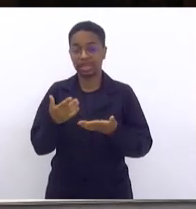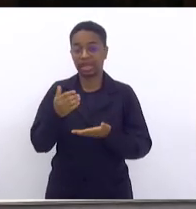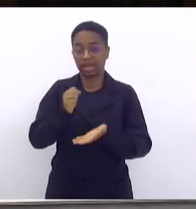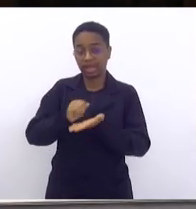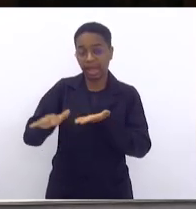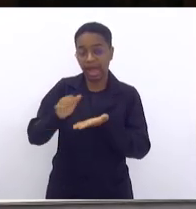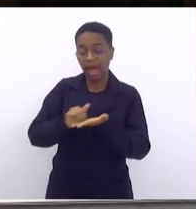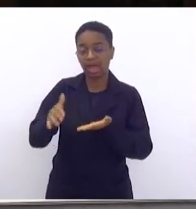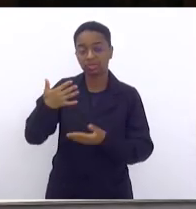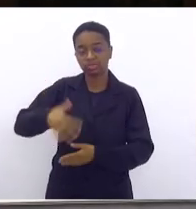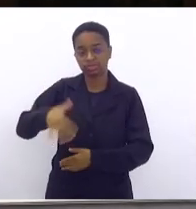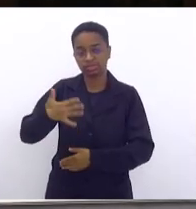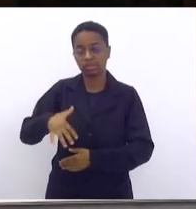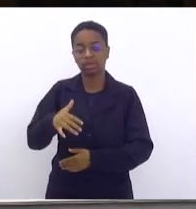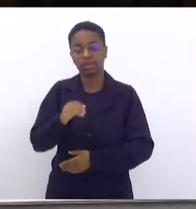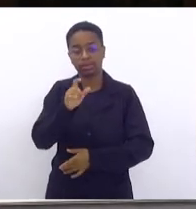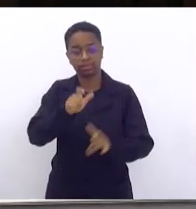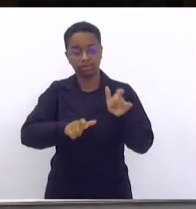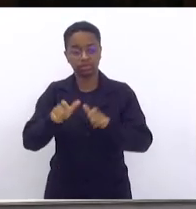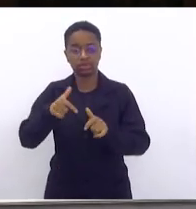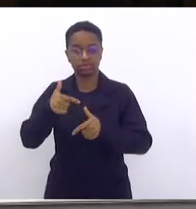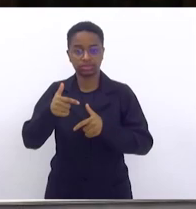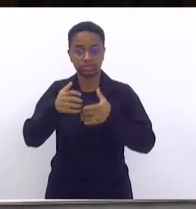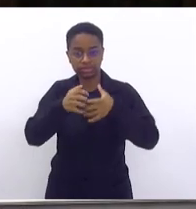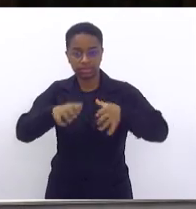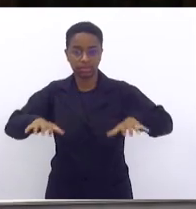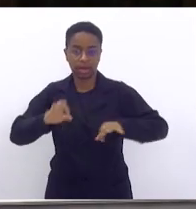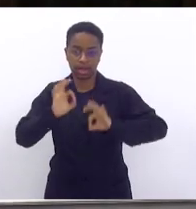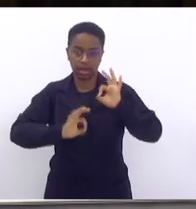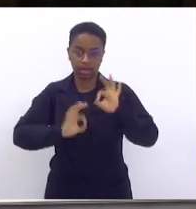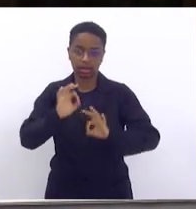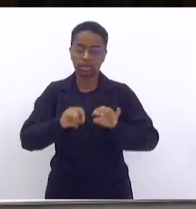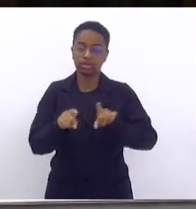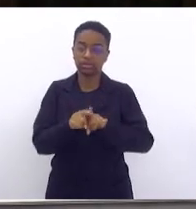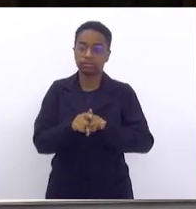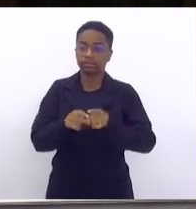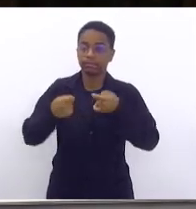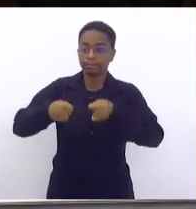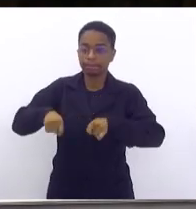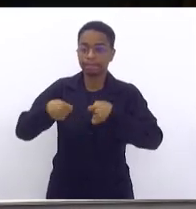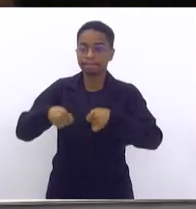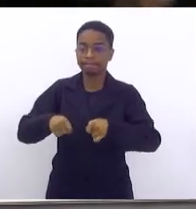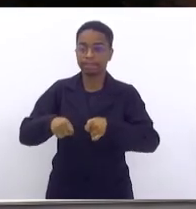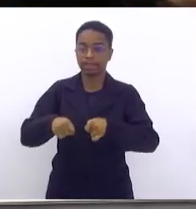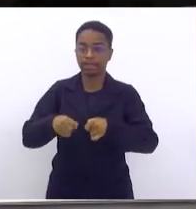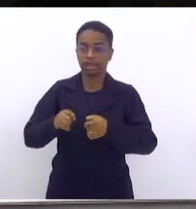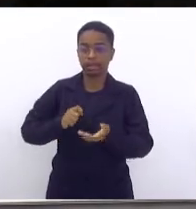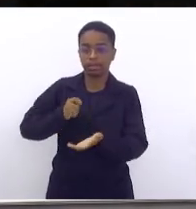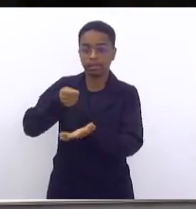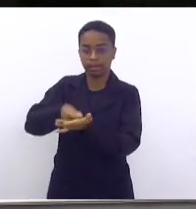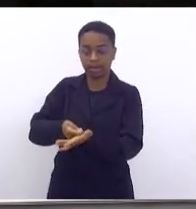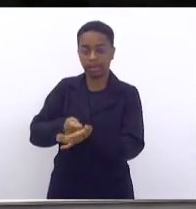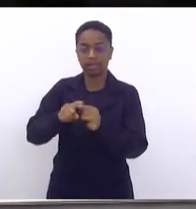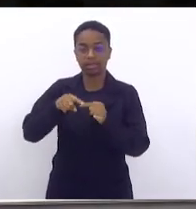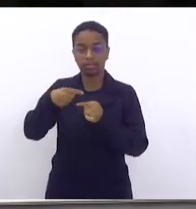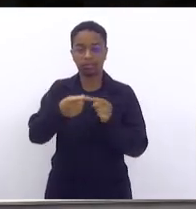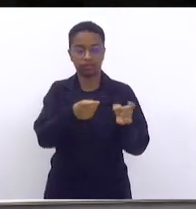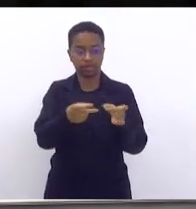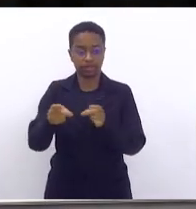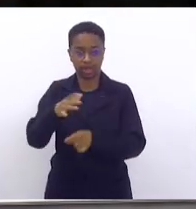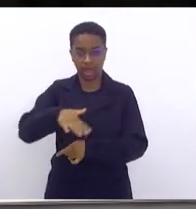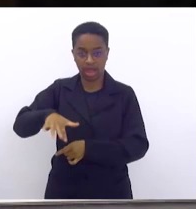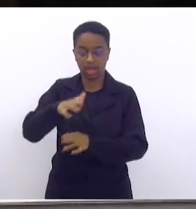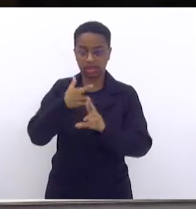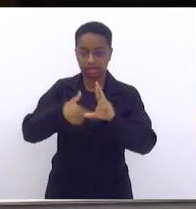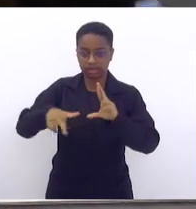para quem tá fazendo trabalho da separação e aí precisa rentabilizá-lo para vender para cadeia de reciclagem